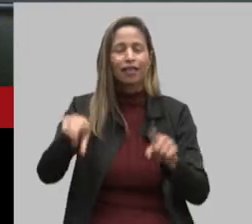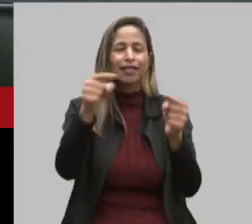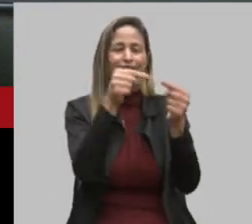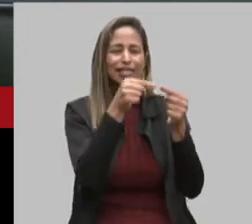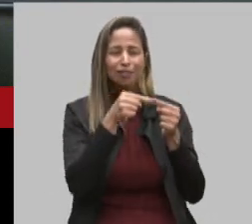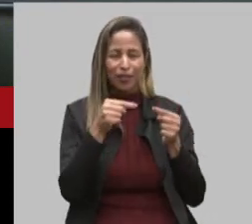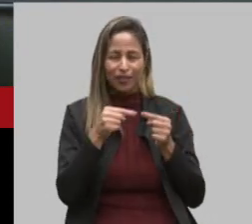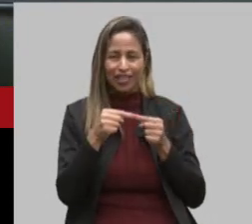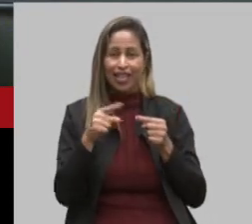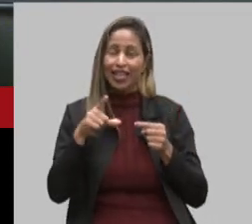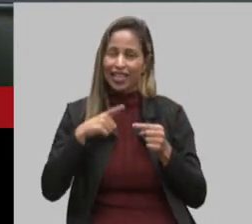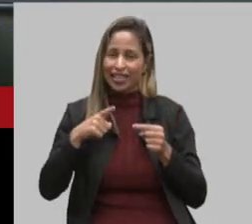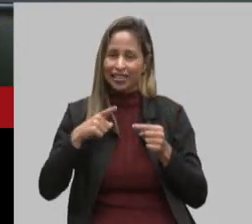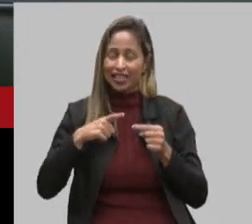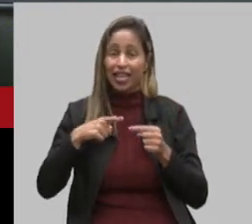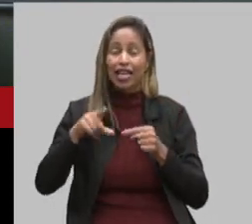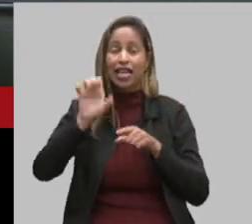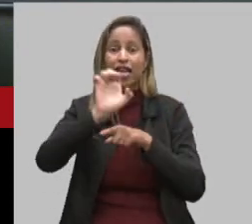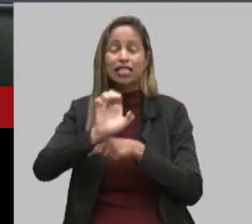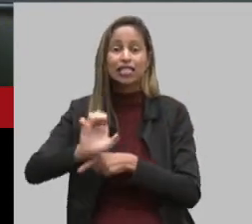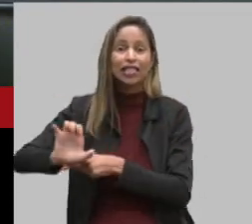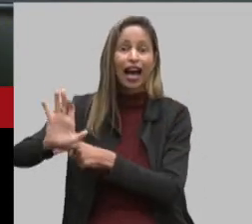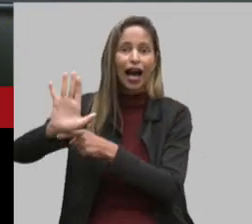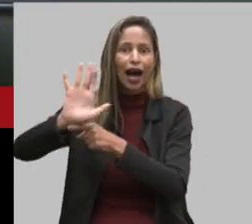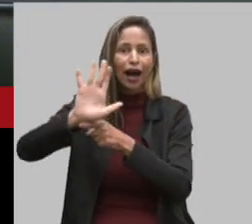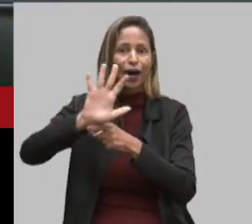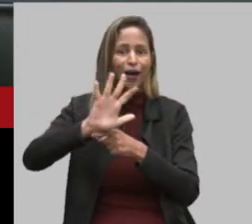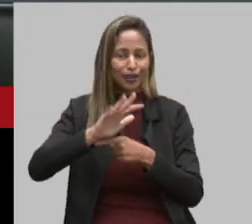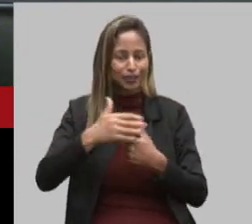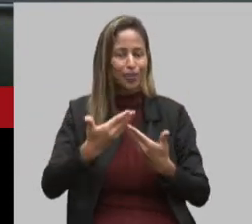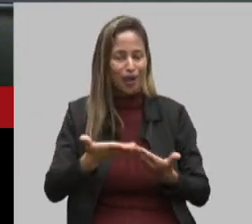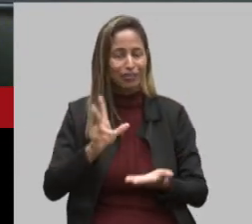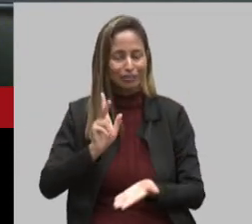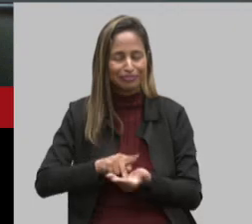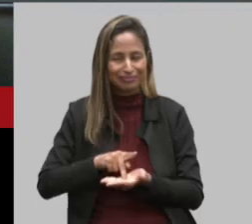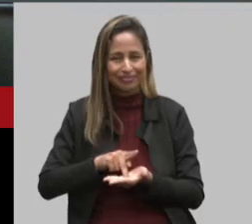que a gente tem uma plenária Estadual né Eh